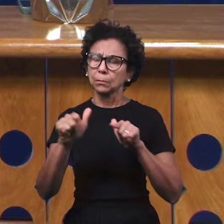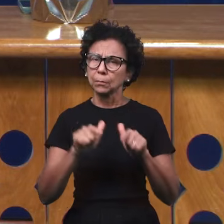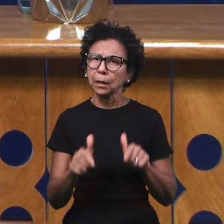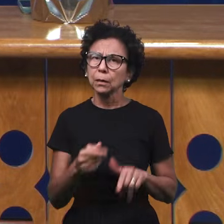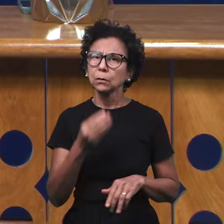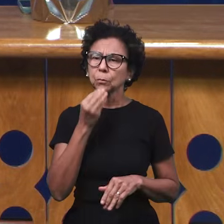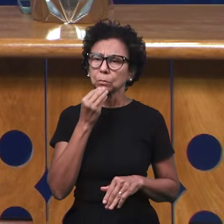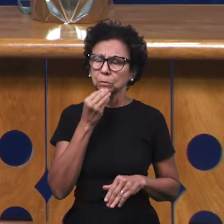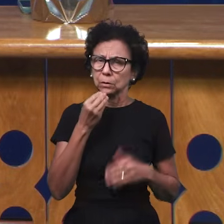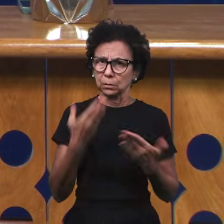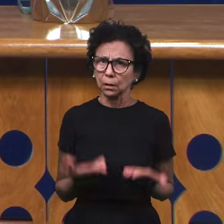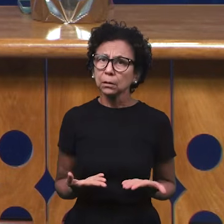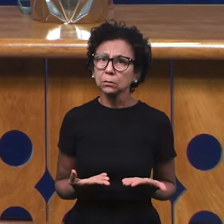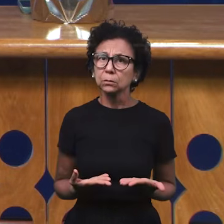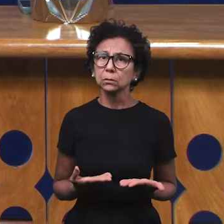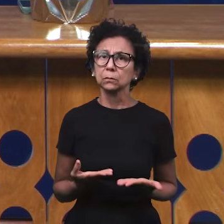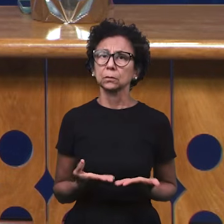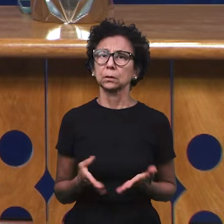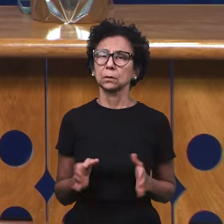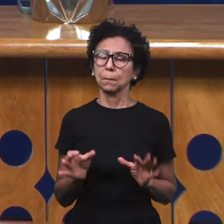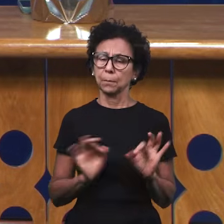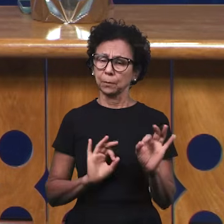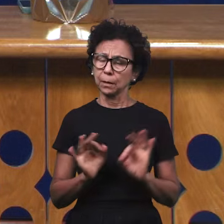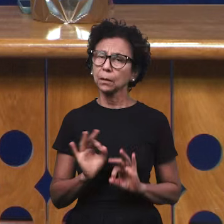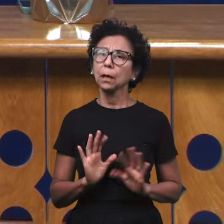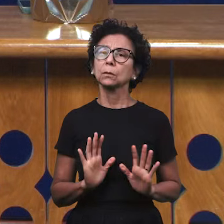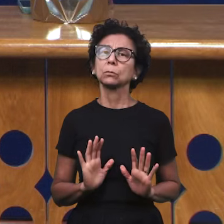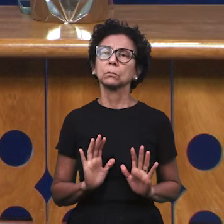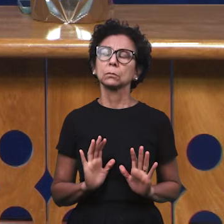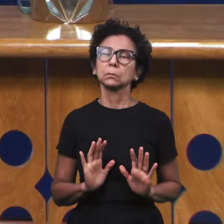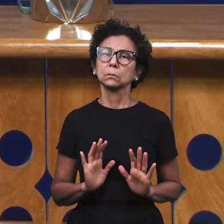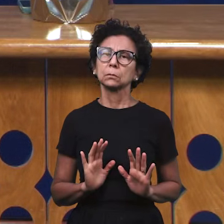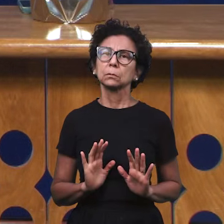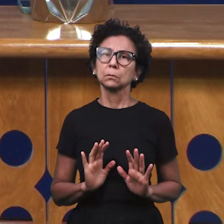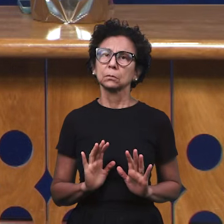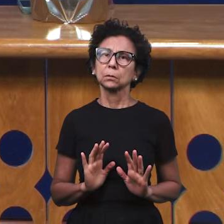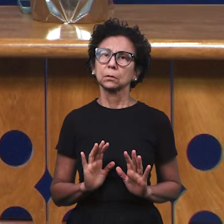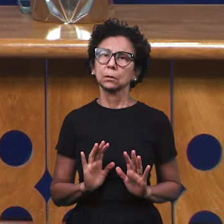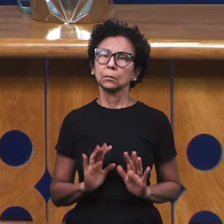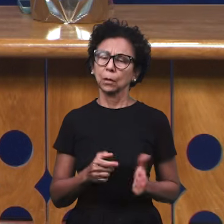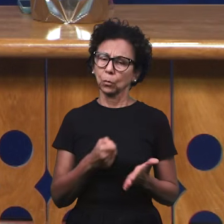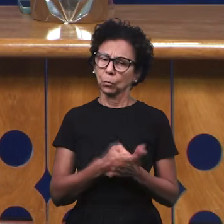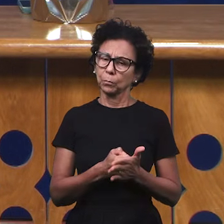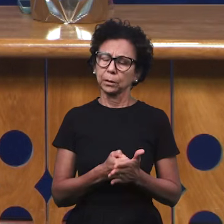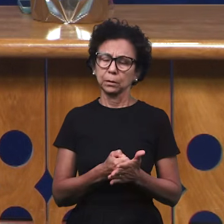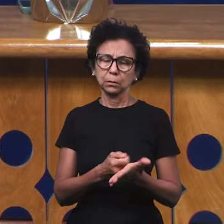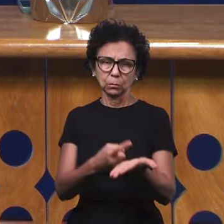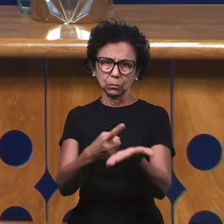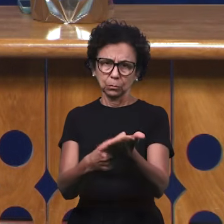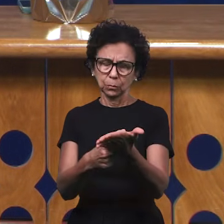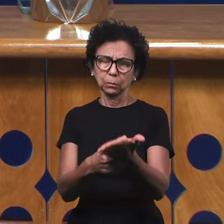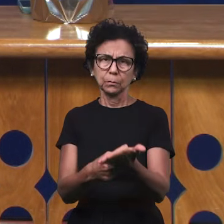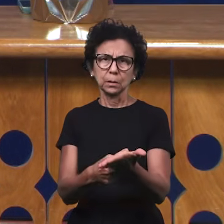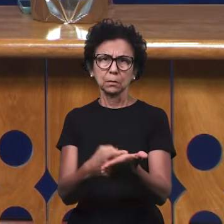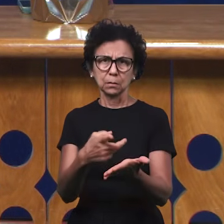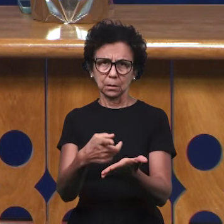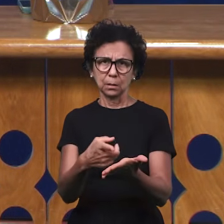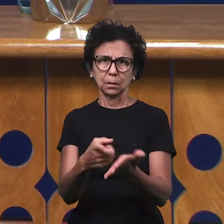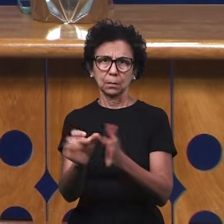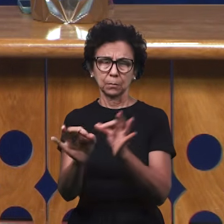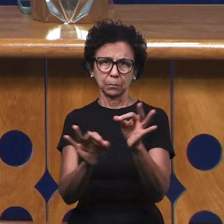tem que estar pronto para assumir, né? E isso destaca, né? Quando você está pronto para